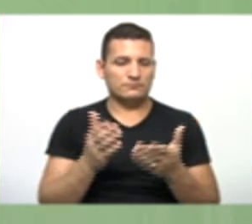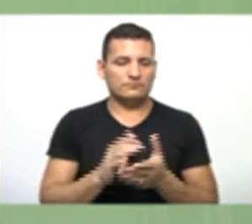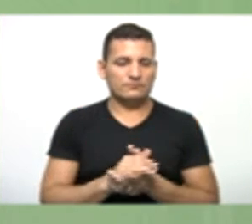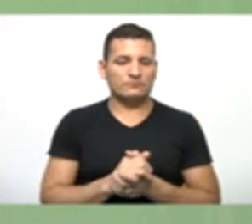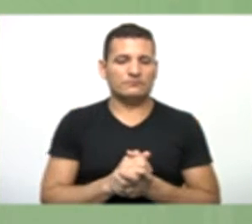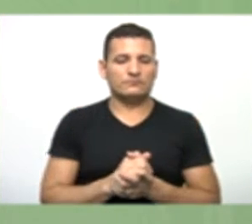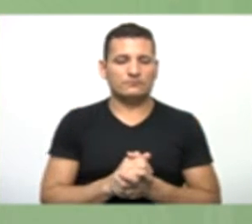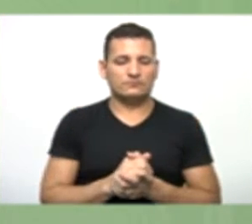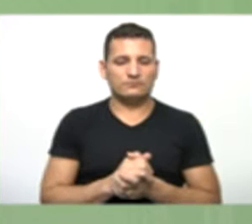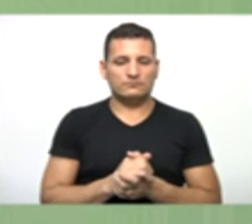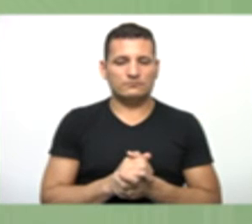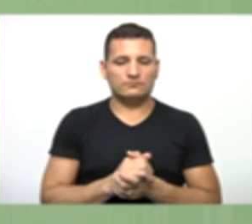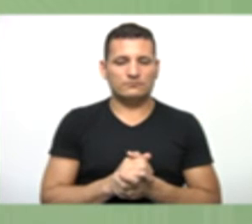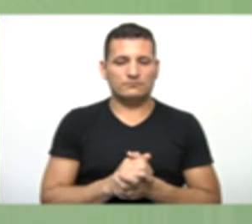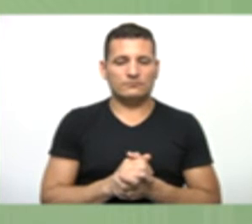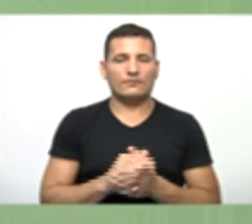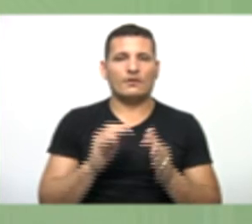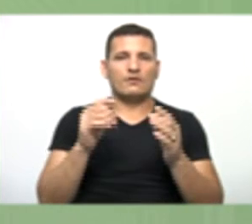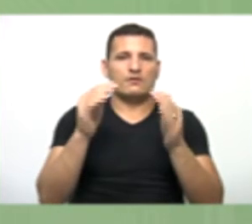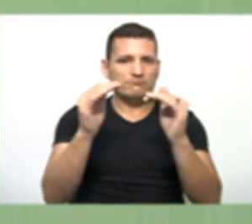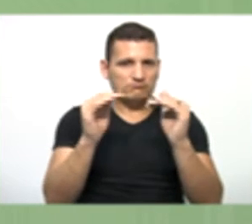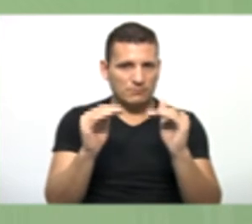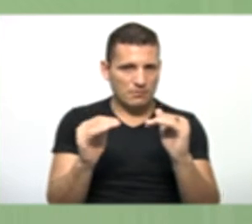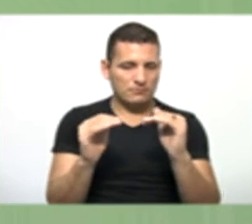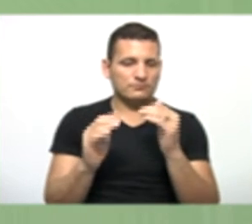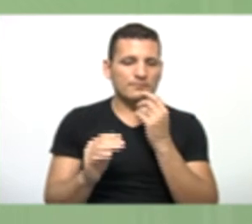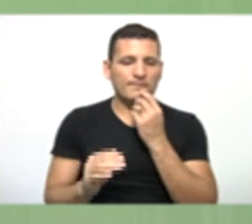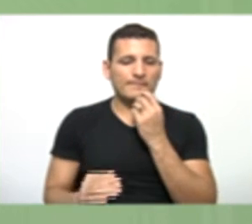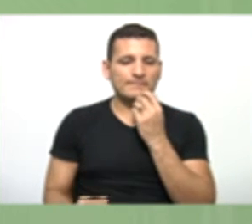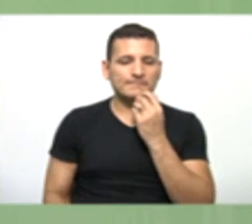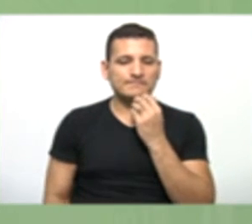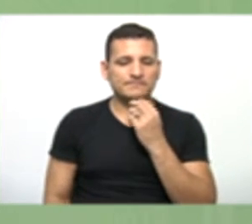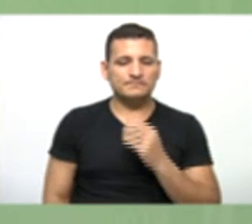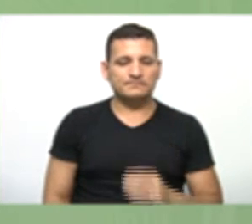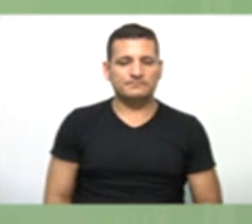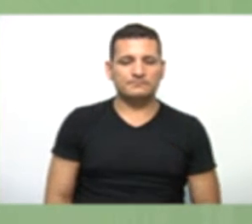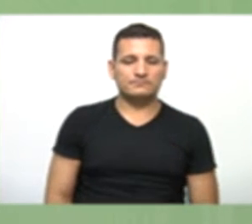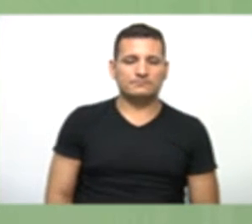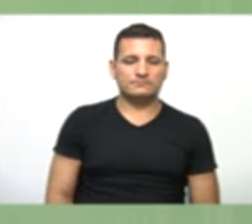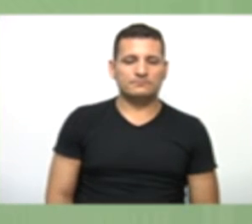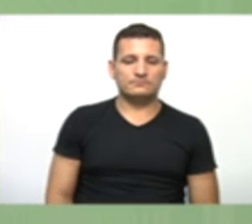já subtraiu 1. Embaixo a gente vai ter essa mesma coisa,